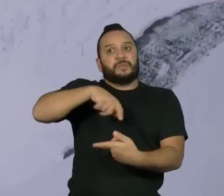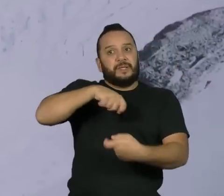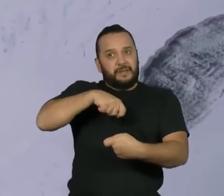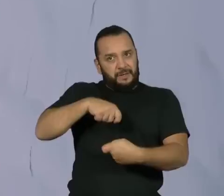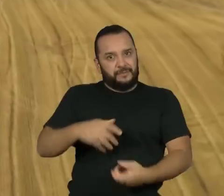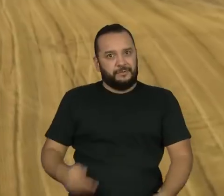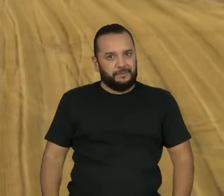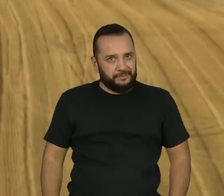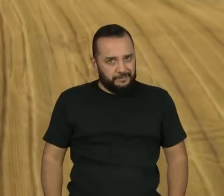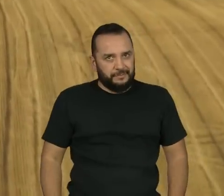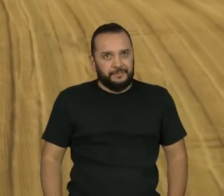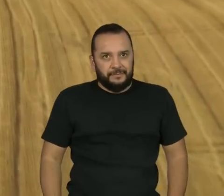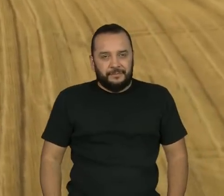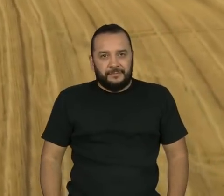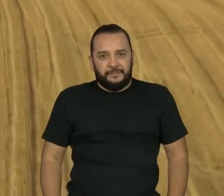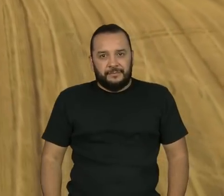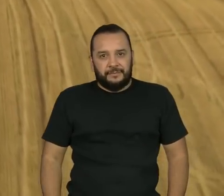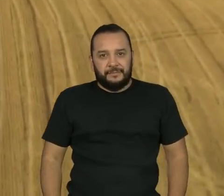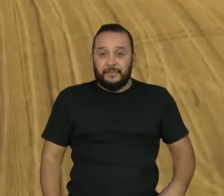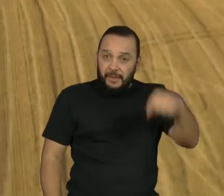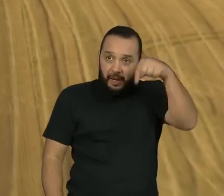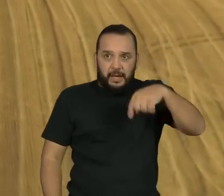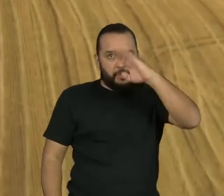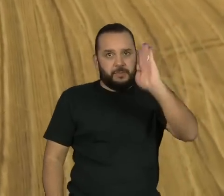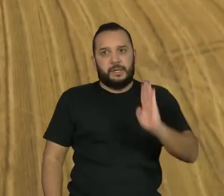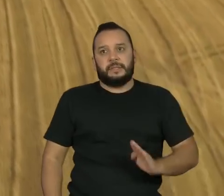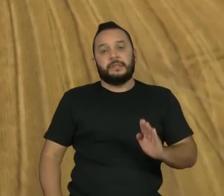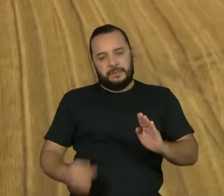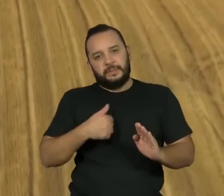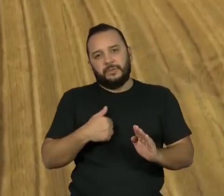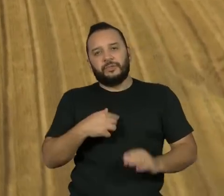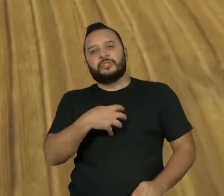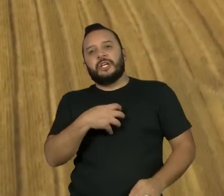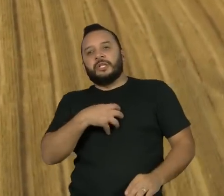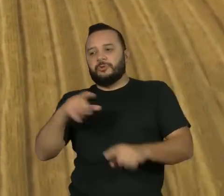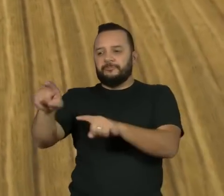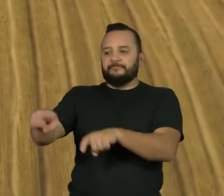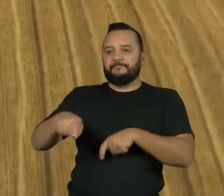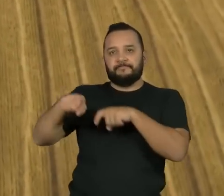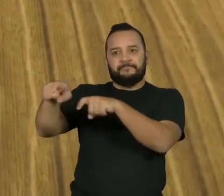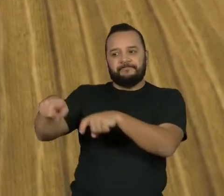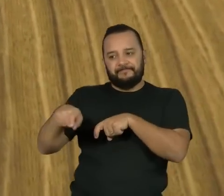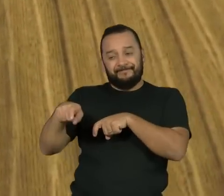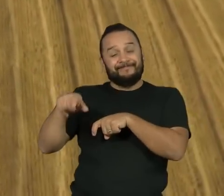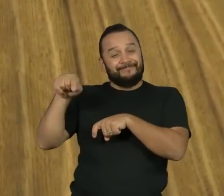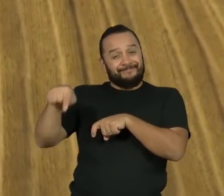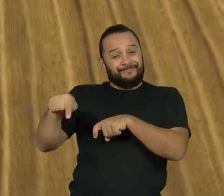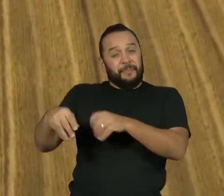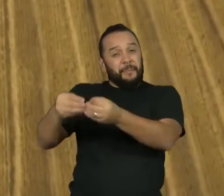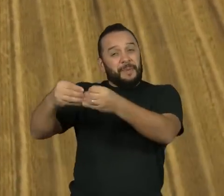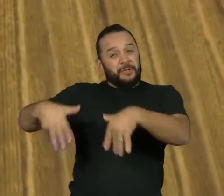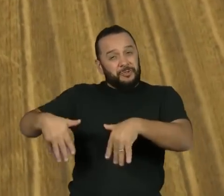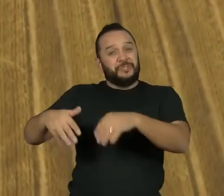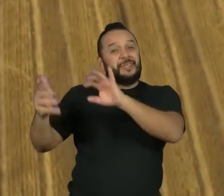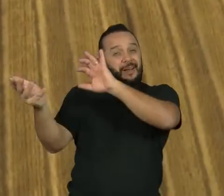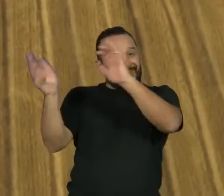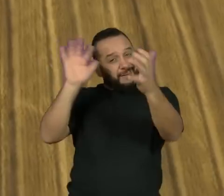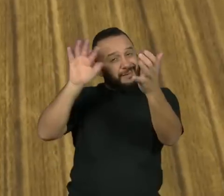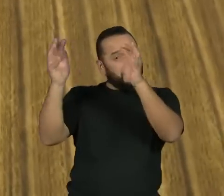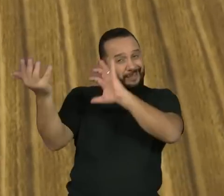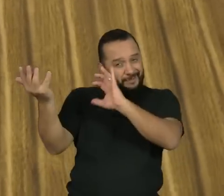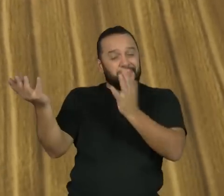prazo. No Brasil, o modelo atual do agronegócio aumenta a crise climática e pode